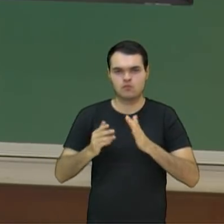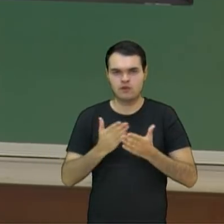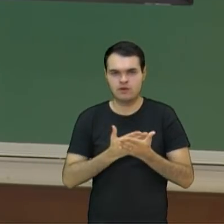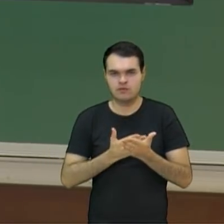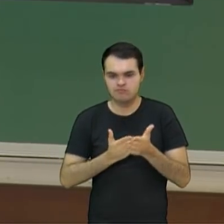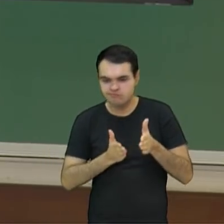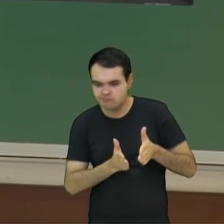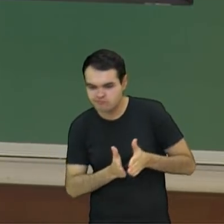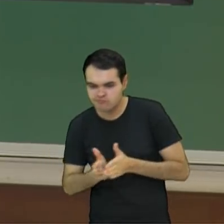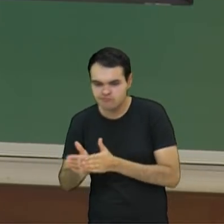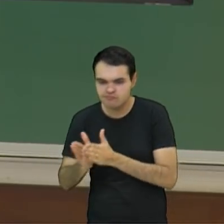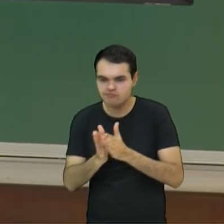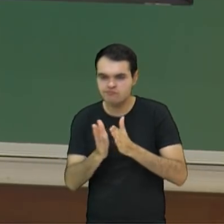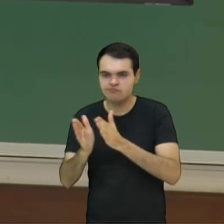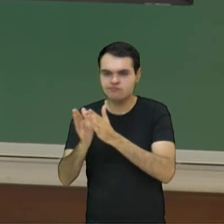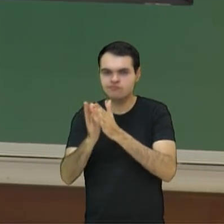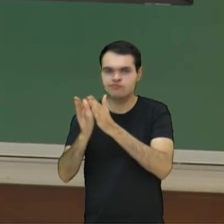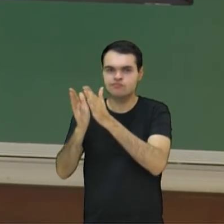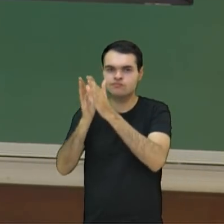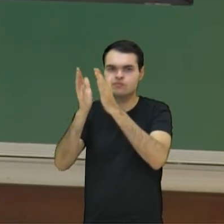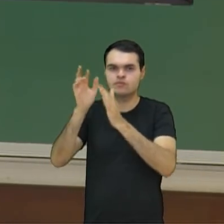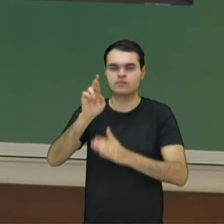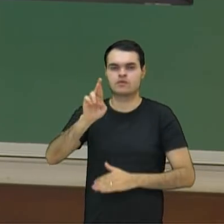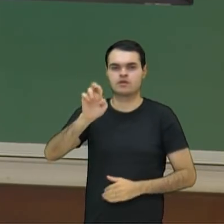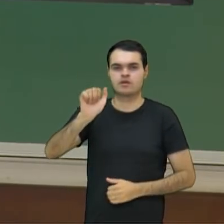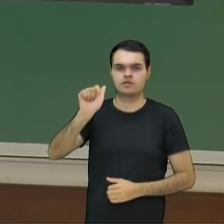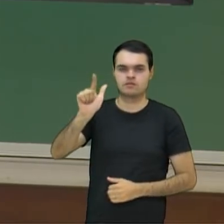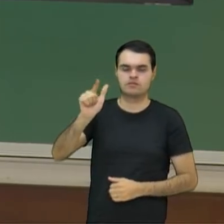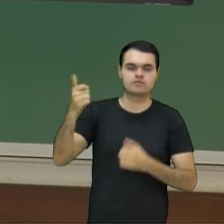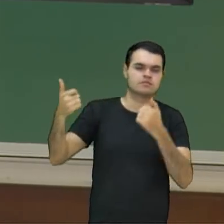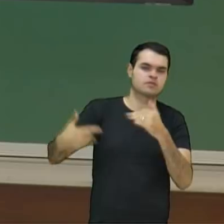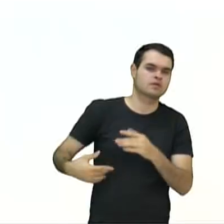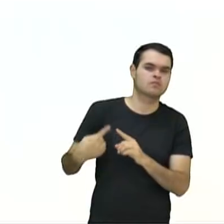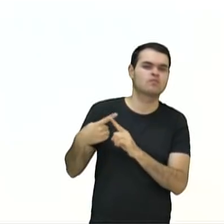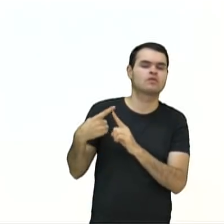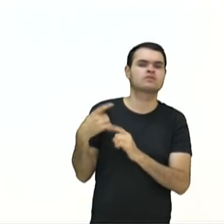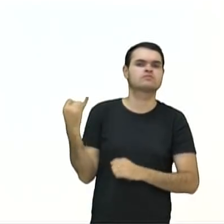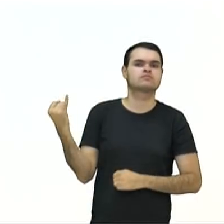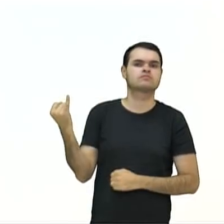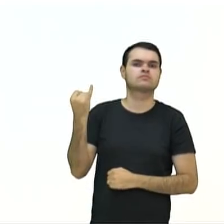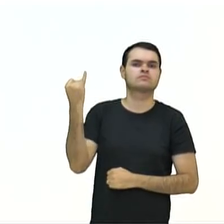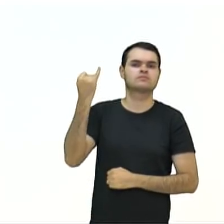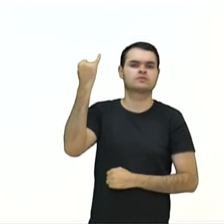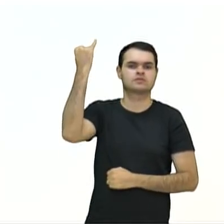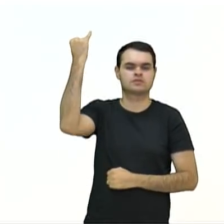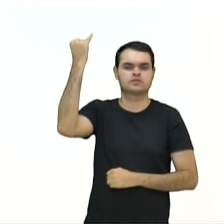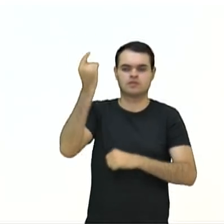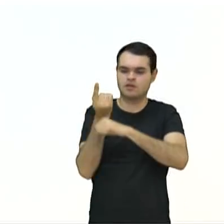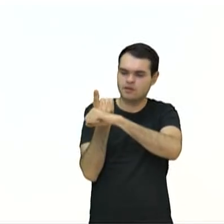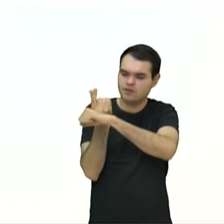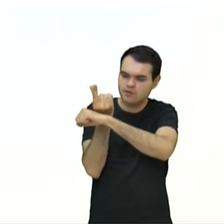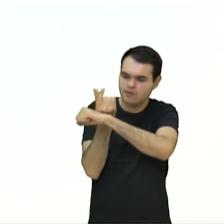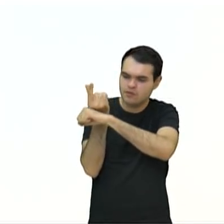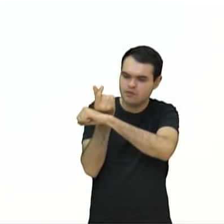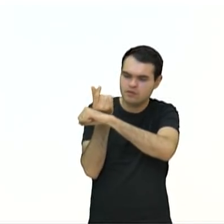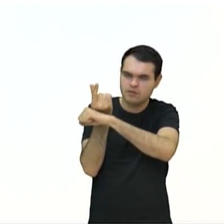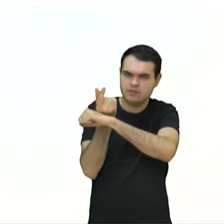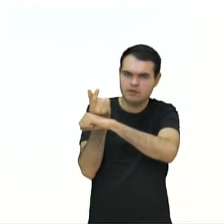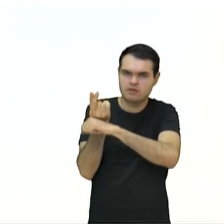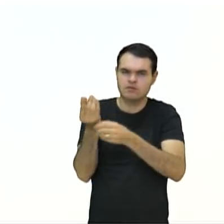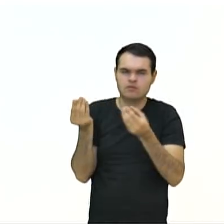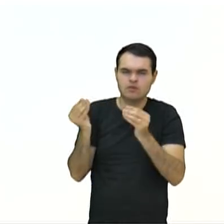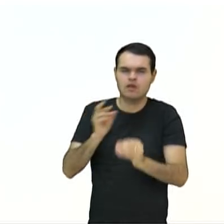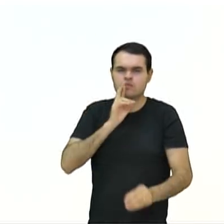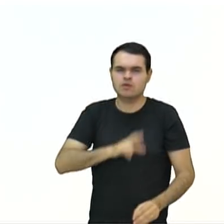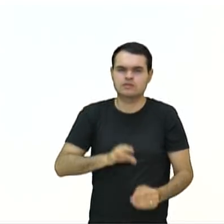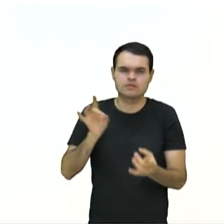ali da chamada Estrada Real. E aí vocês tinham que explicar a importância econômica da Estrada Real. Eu nem coloquei uma resposta